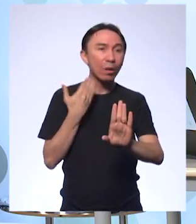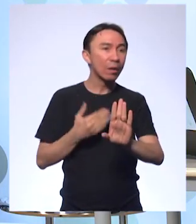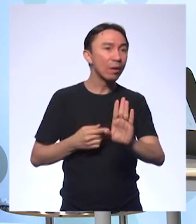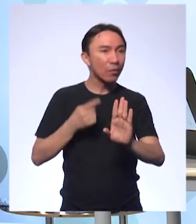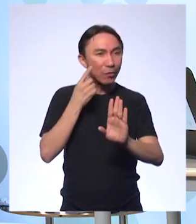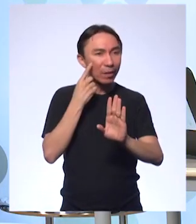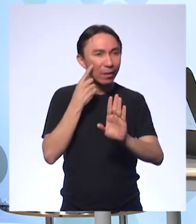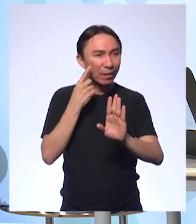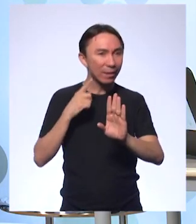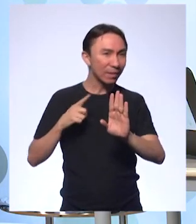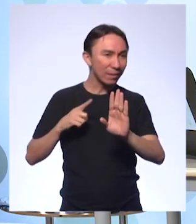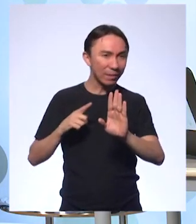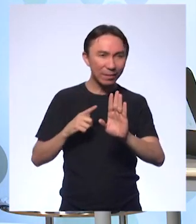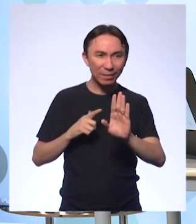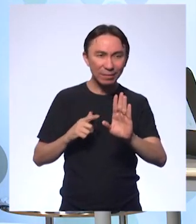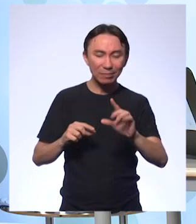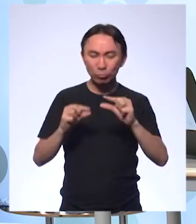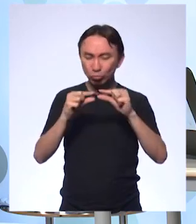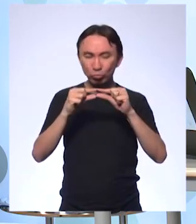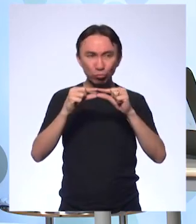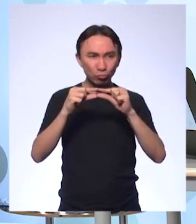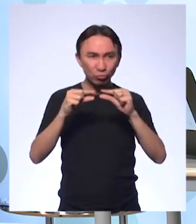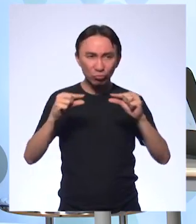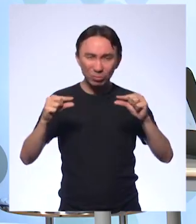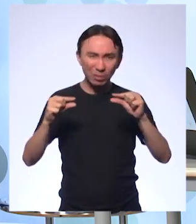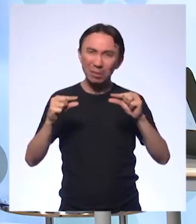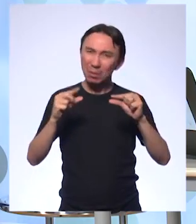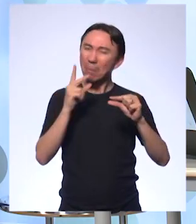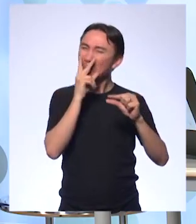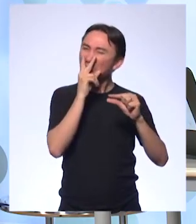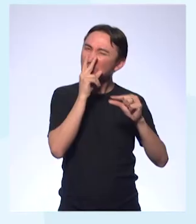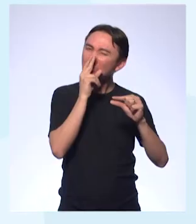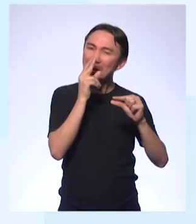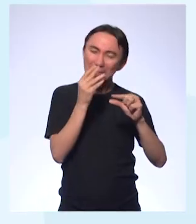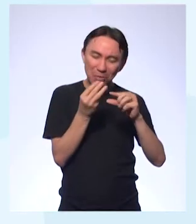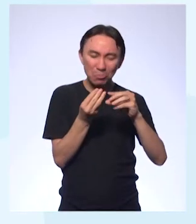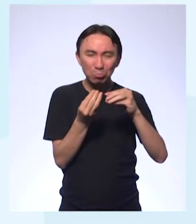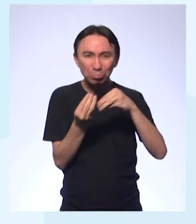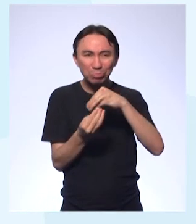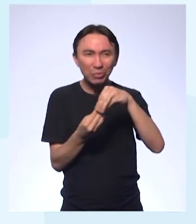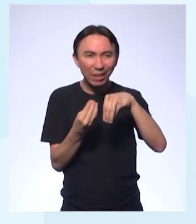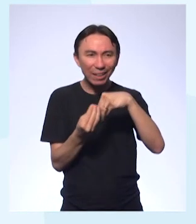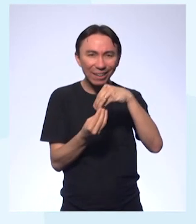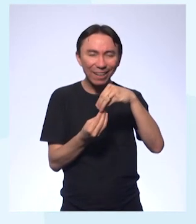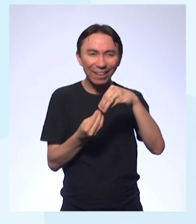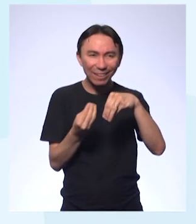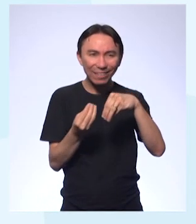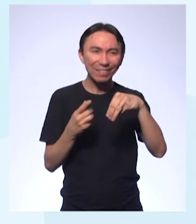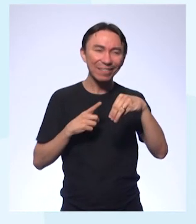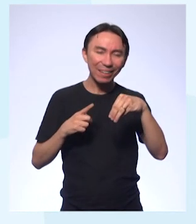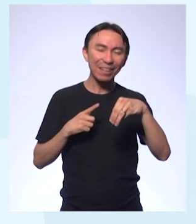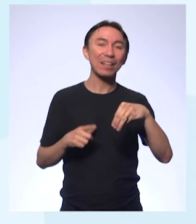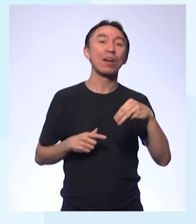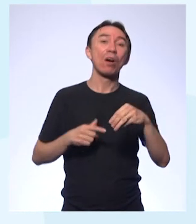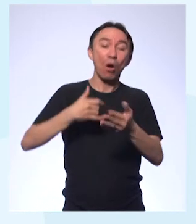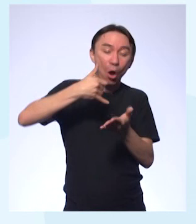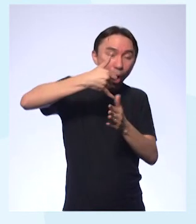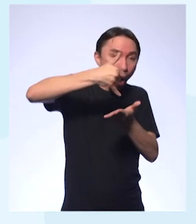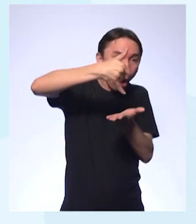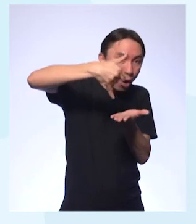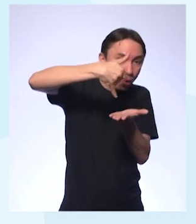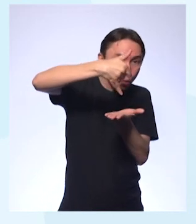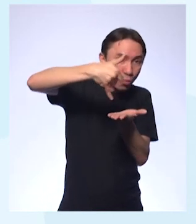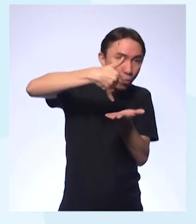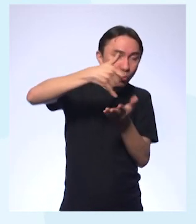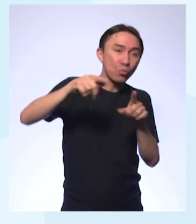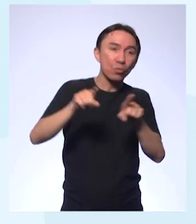ó, no vídeo? Uma fração que está misturada aqui no meio, que está separando. No caso, aqui eu tenho o óleo e a solução aquosa.